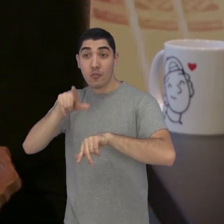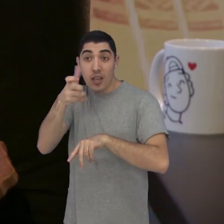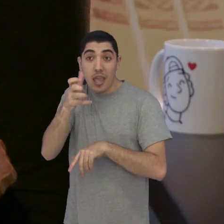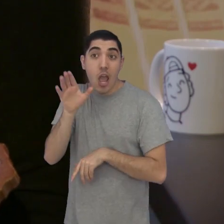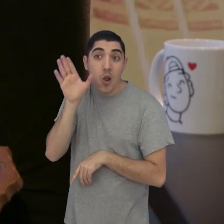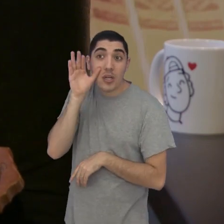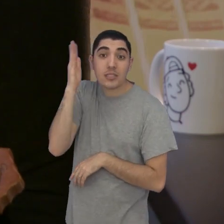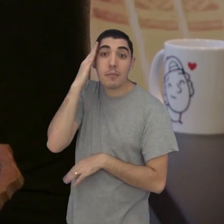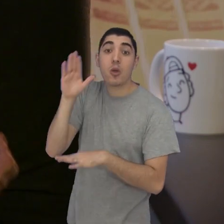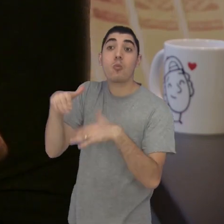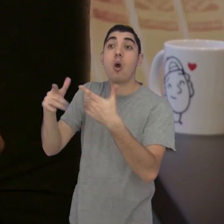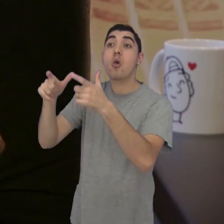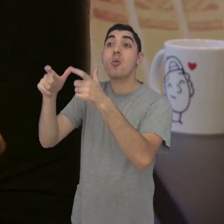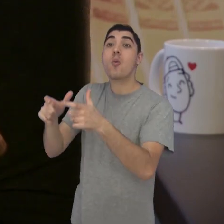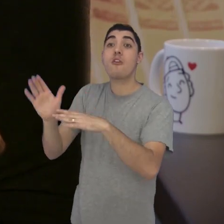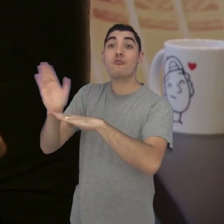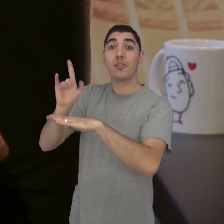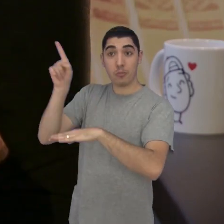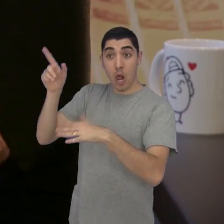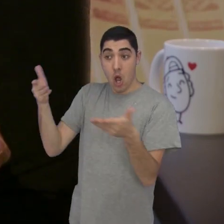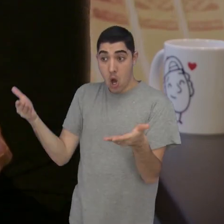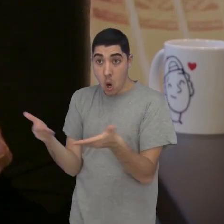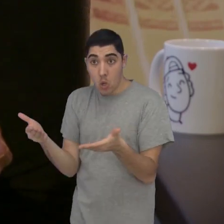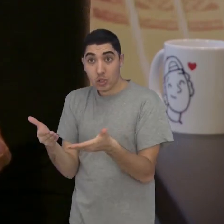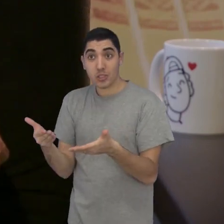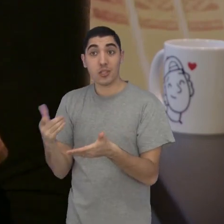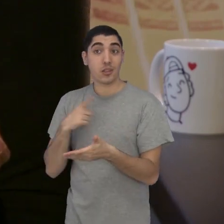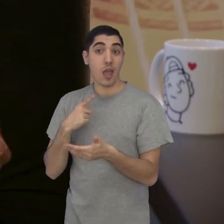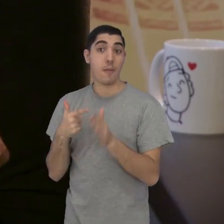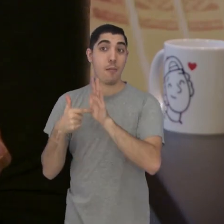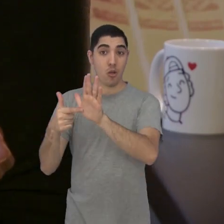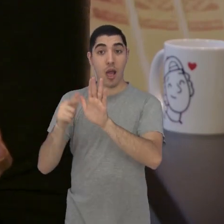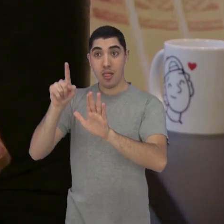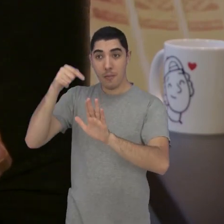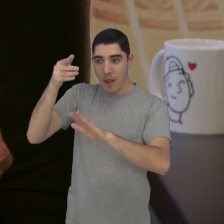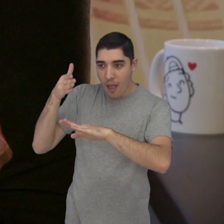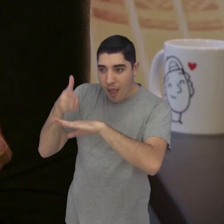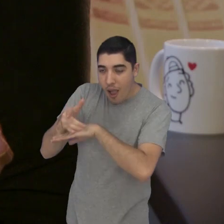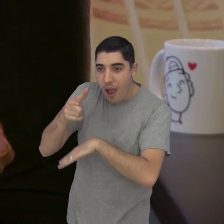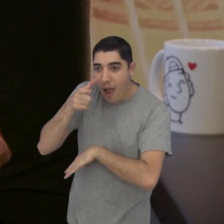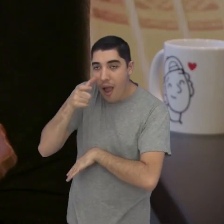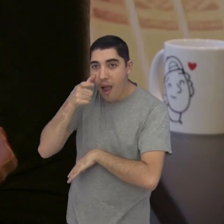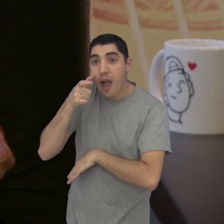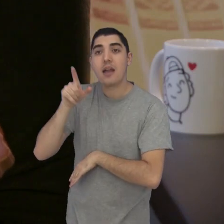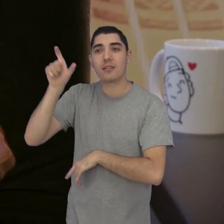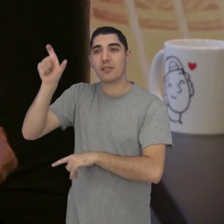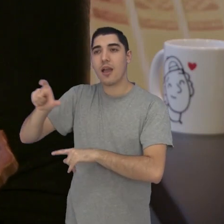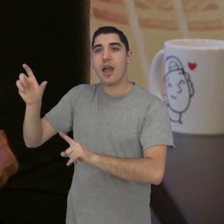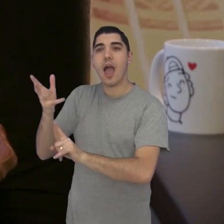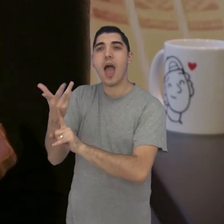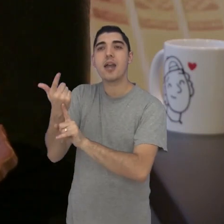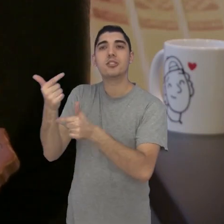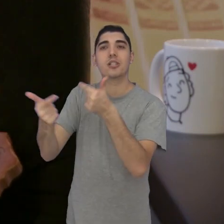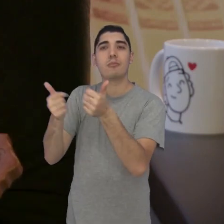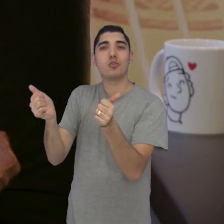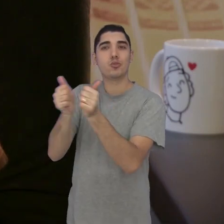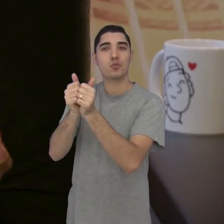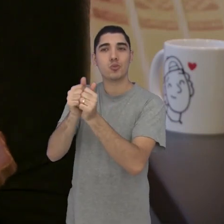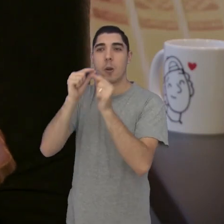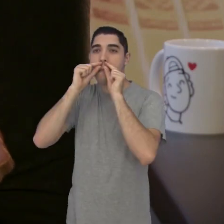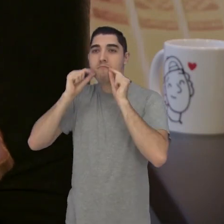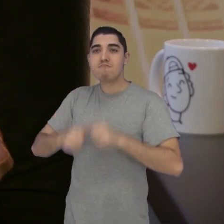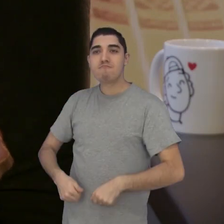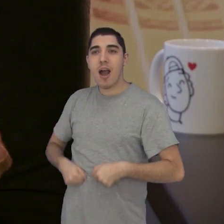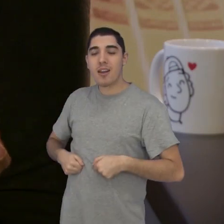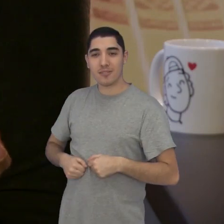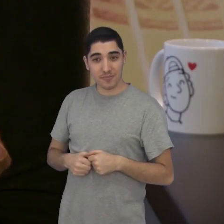tem curiosidade de ver como é que tá os locais que os filmes do Mazzaropi? Hoje, na atualidade, é só entrar lá, assistir, ver os artistas que trabalharam com